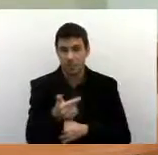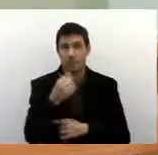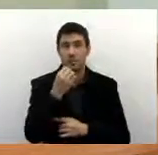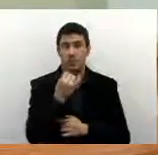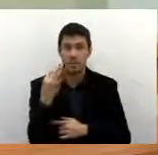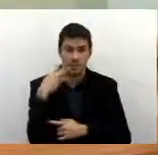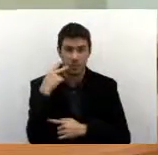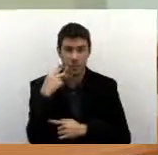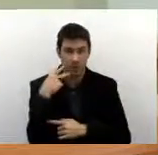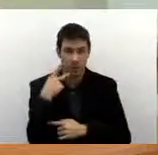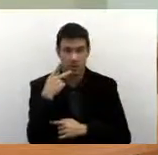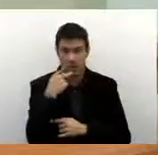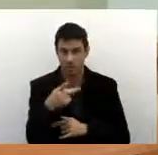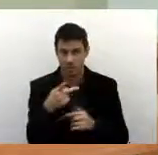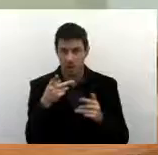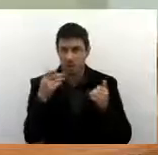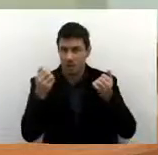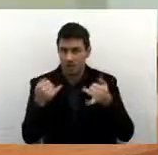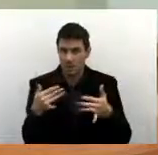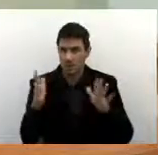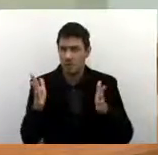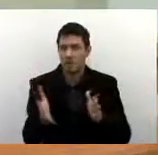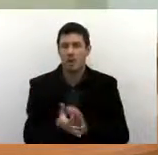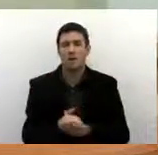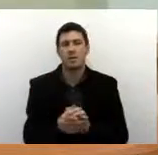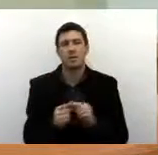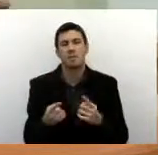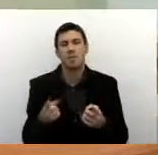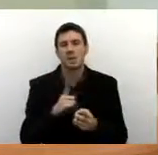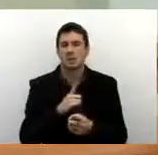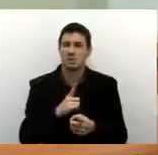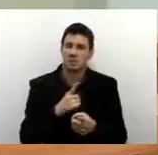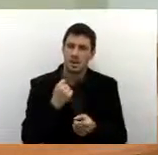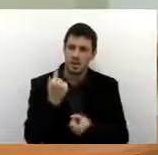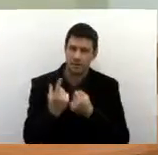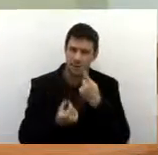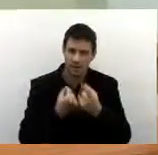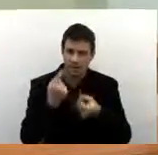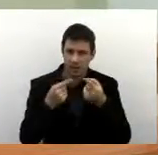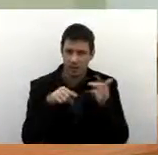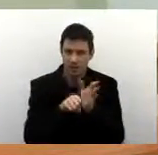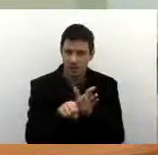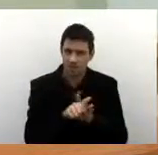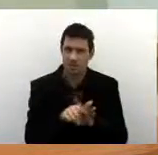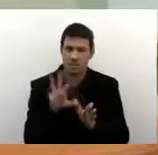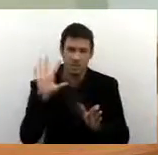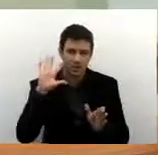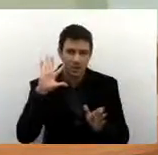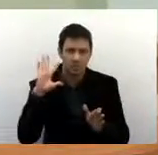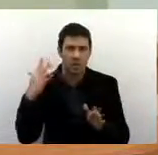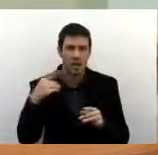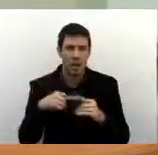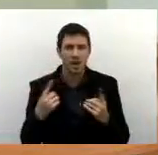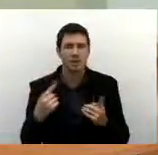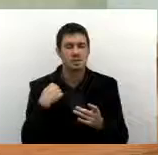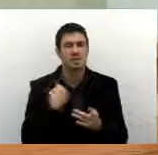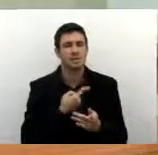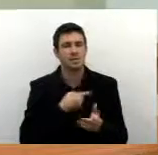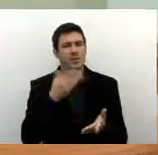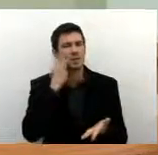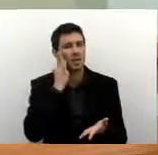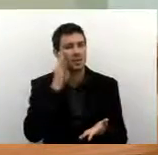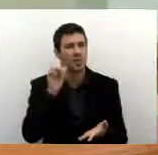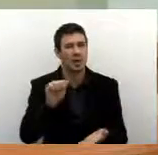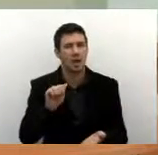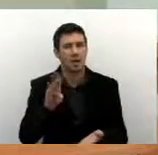vereadores já vieram aqui, né? E decorreram várias, né, situações. Mas a gente sabe, Álvares, né?